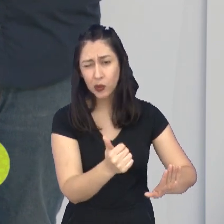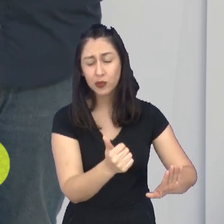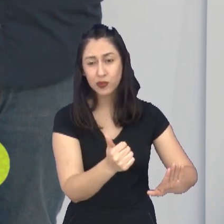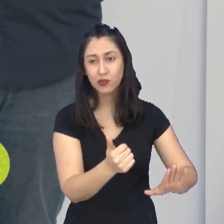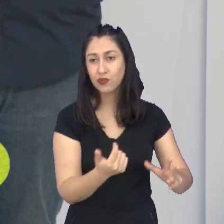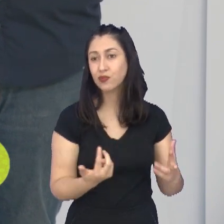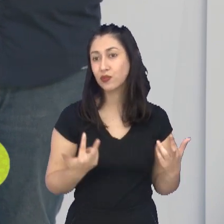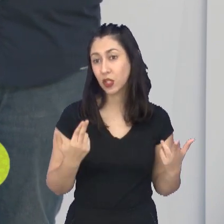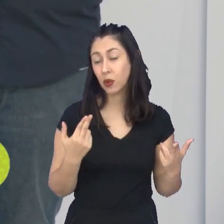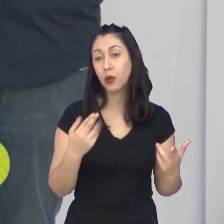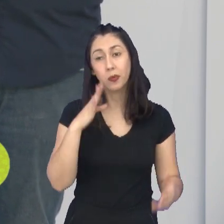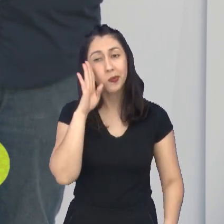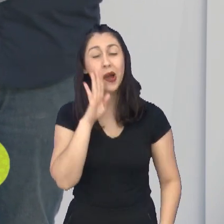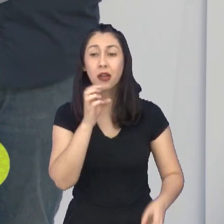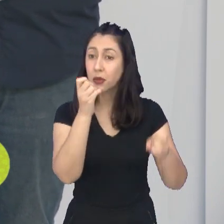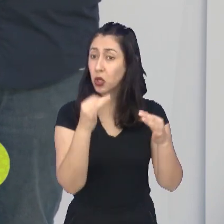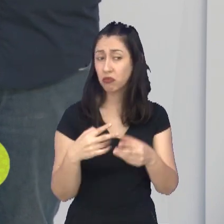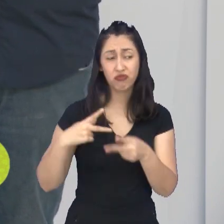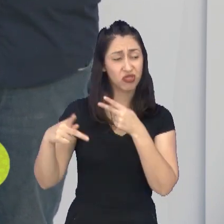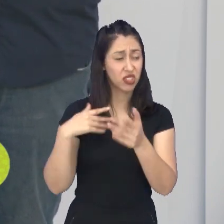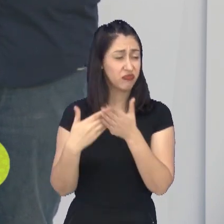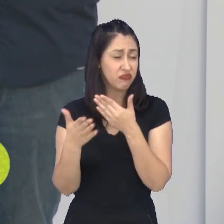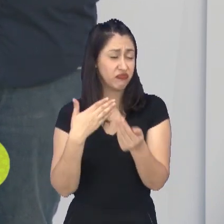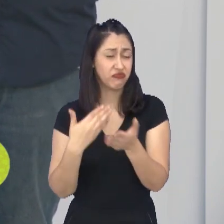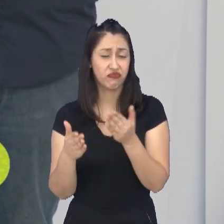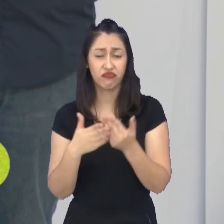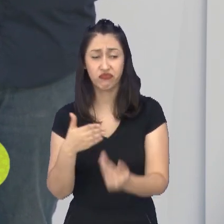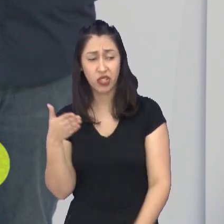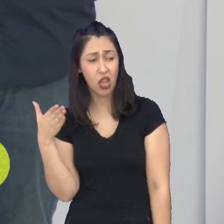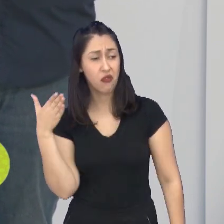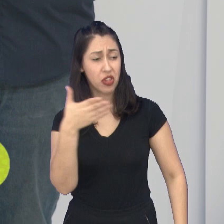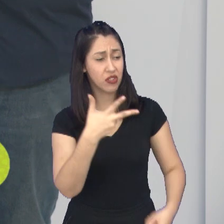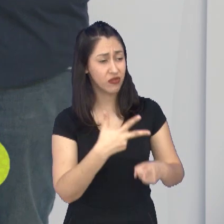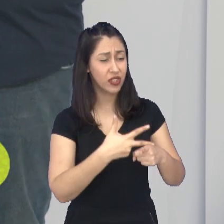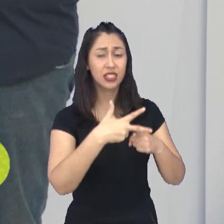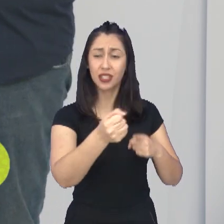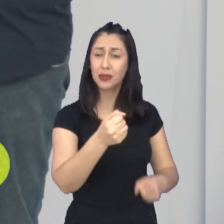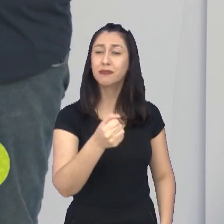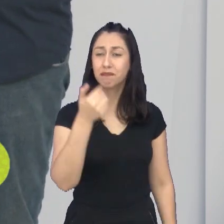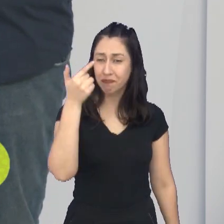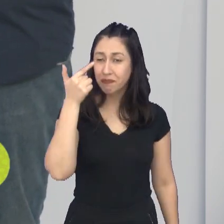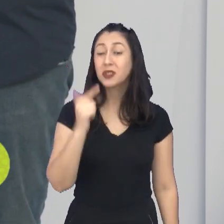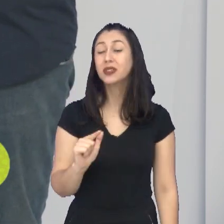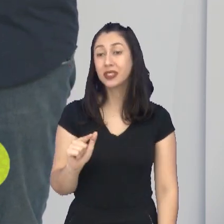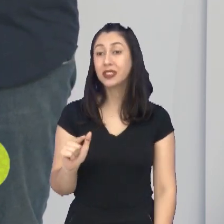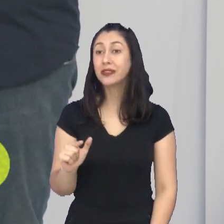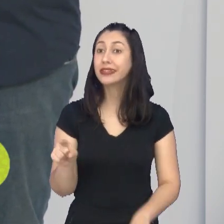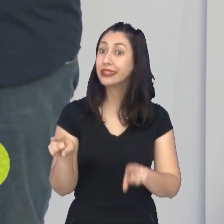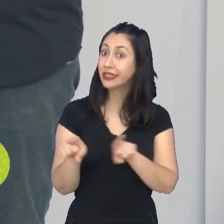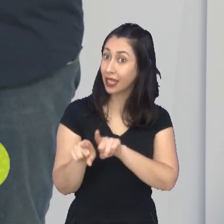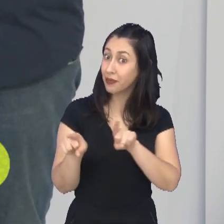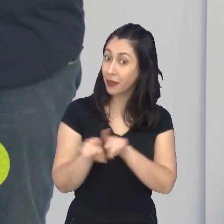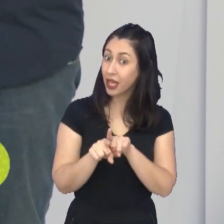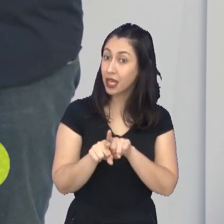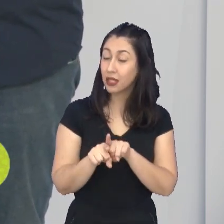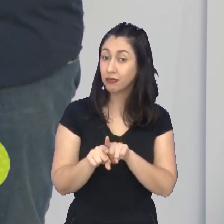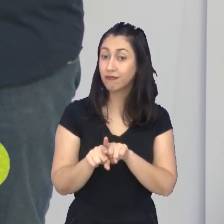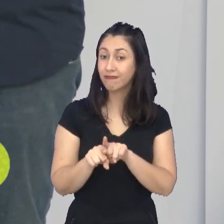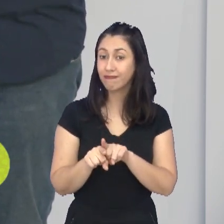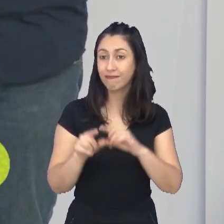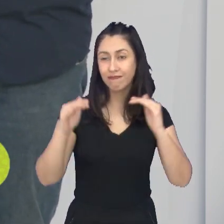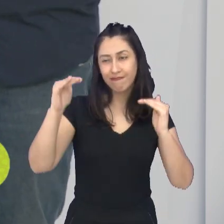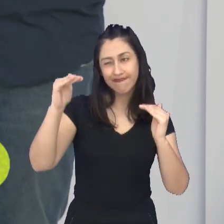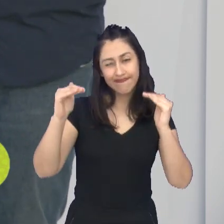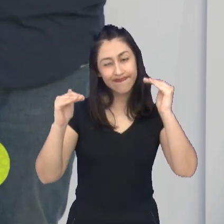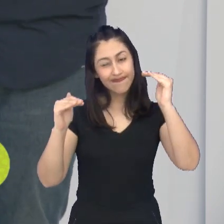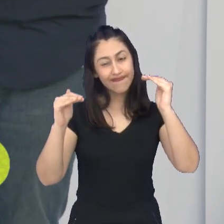o Paulo. E o São José tem nada a ver com isso. Foi lá, fez o dever de casa e conquistou uma bela vitória, em que pese também um placar baixo para os padrões